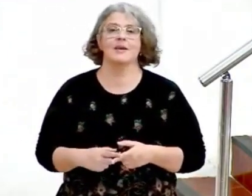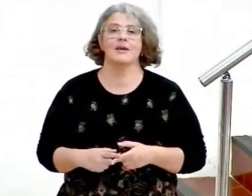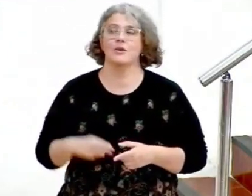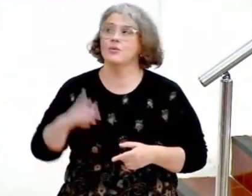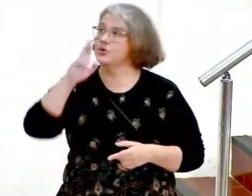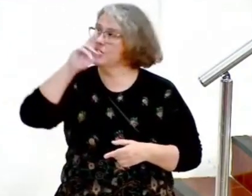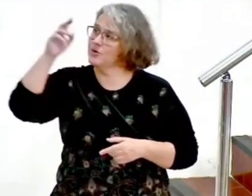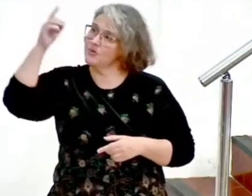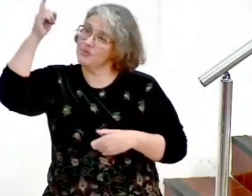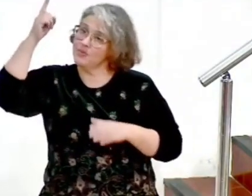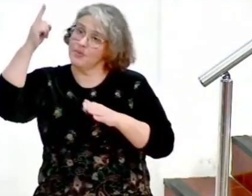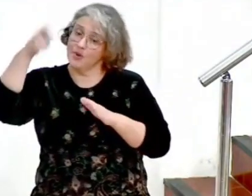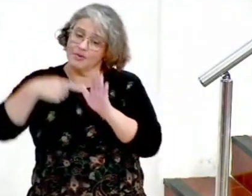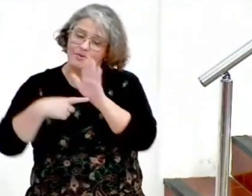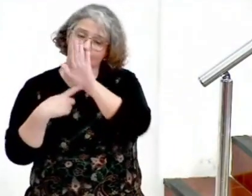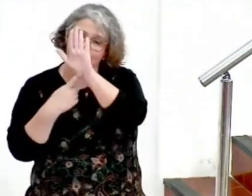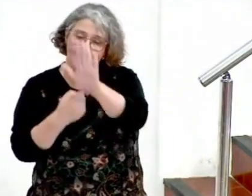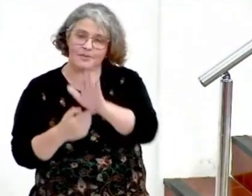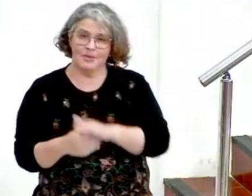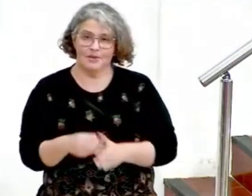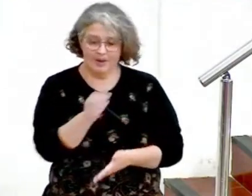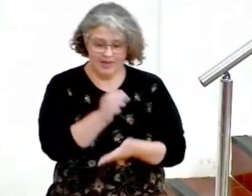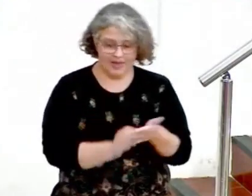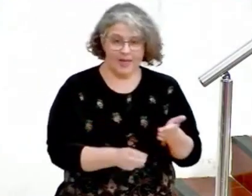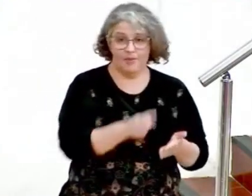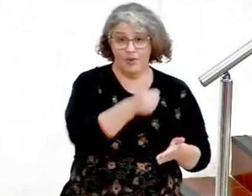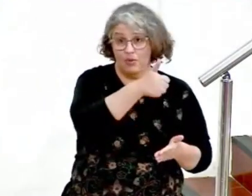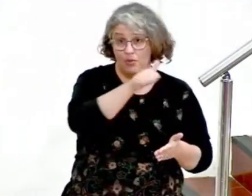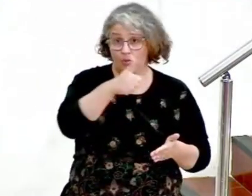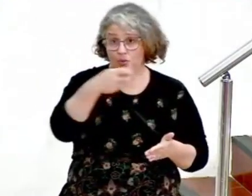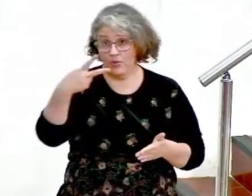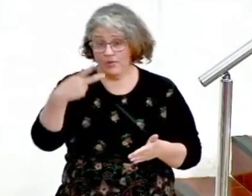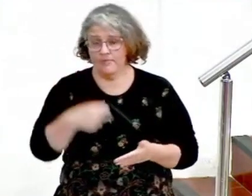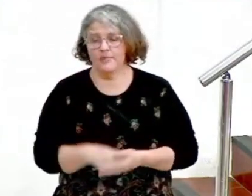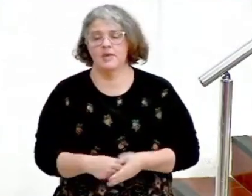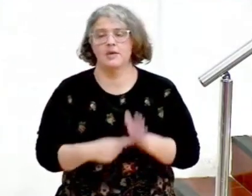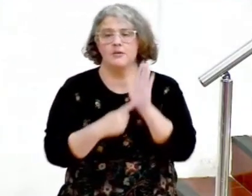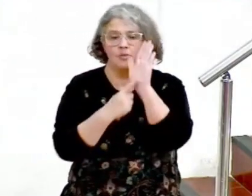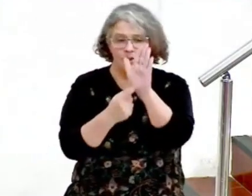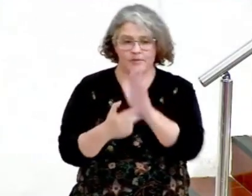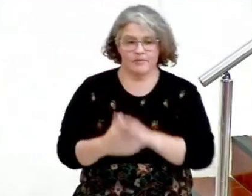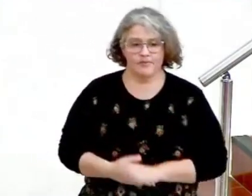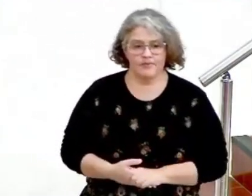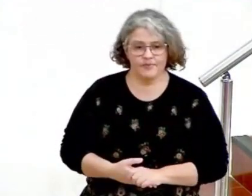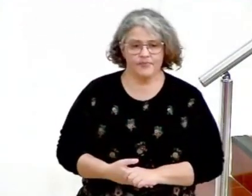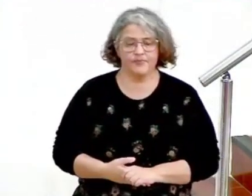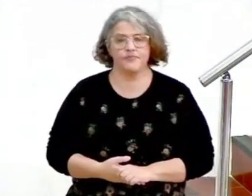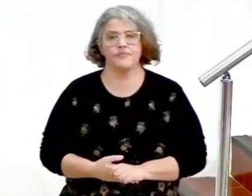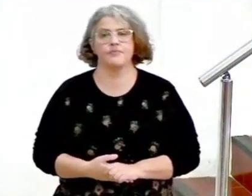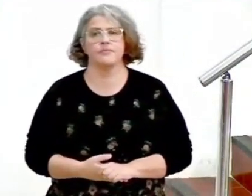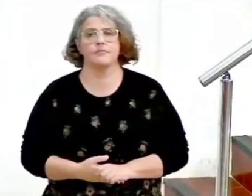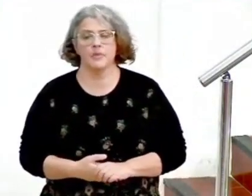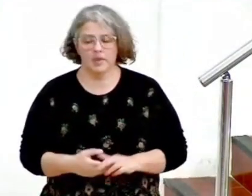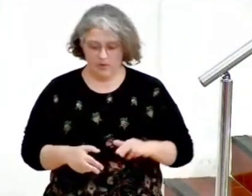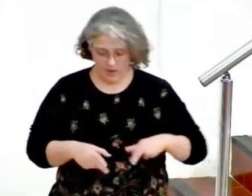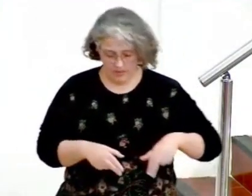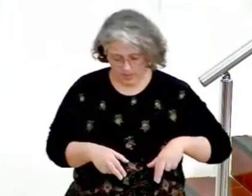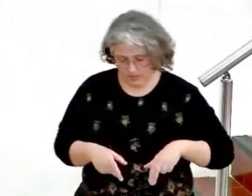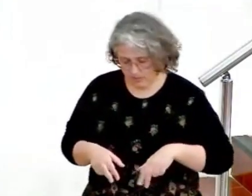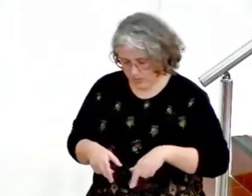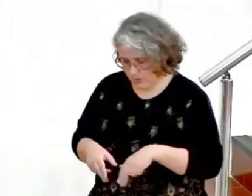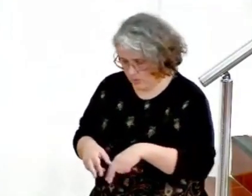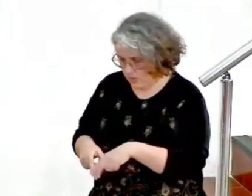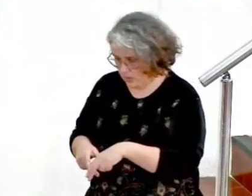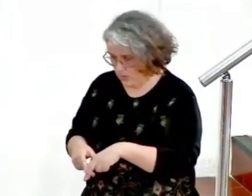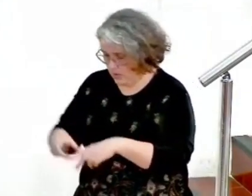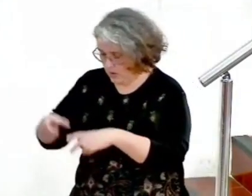O capítulo 12 revela para nós, então, que ele caminha, chega no local em que